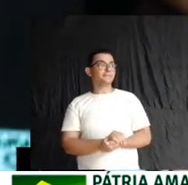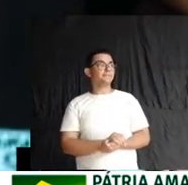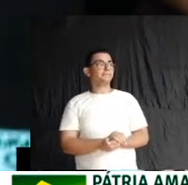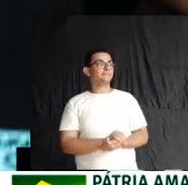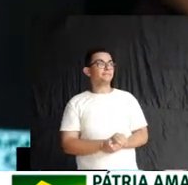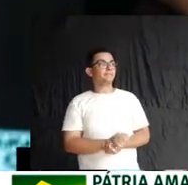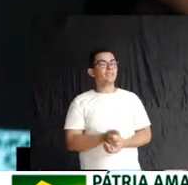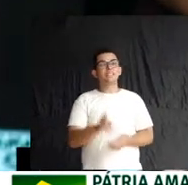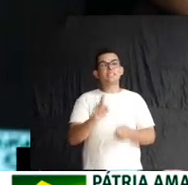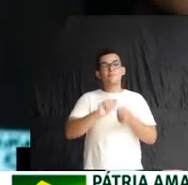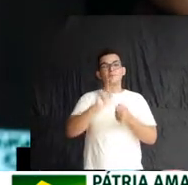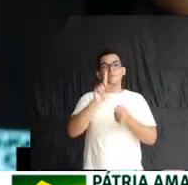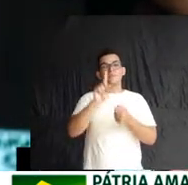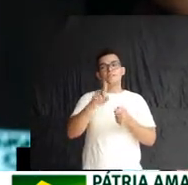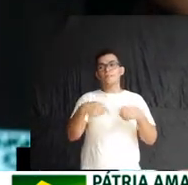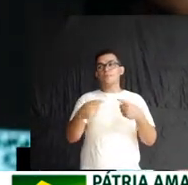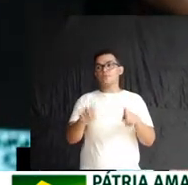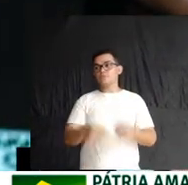faz...